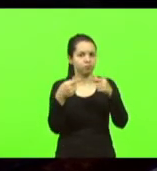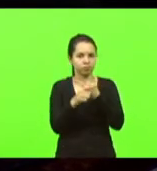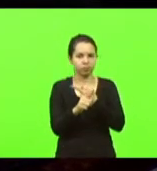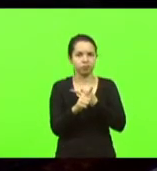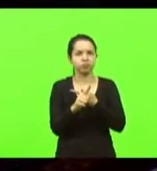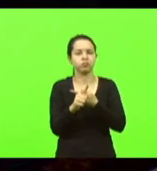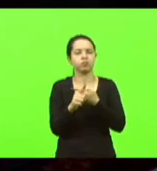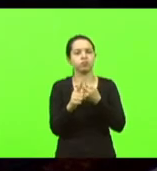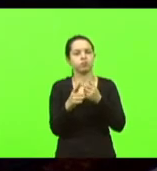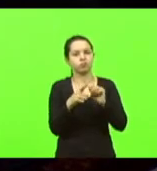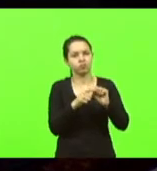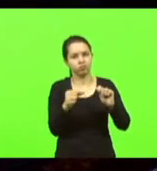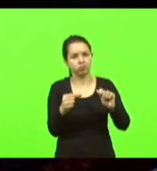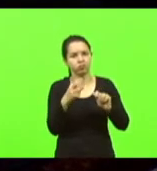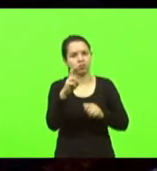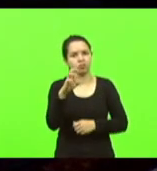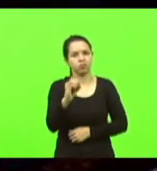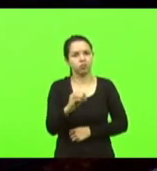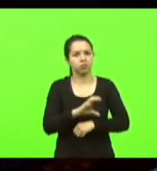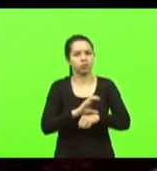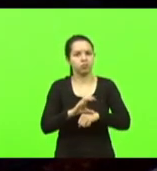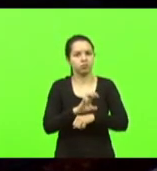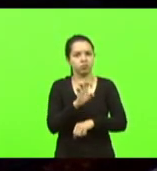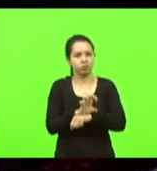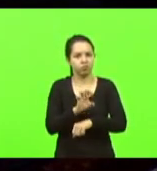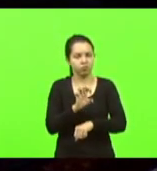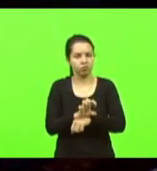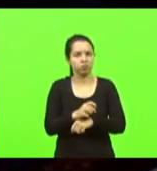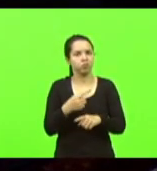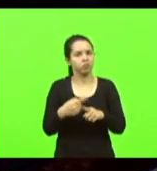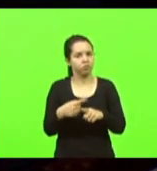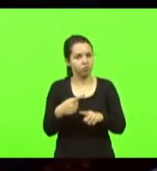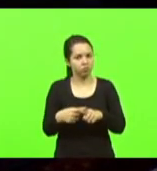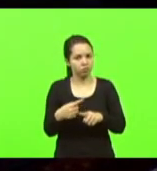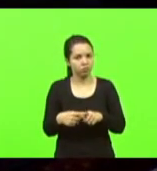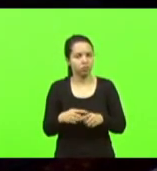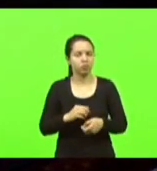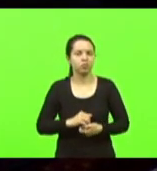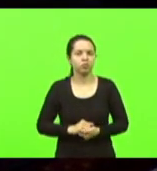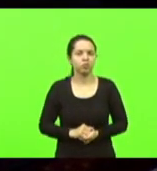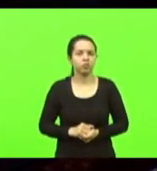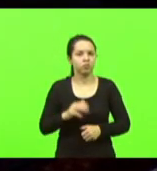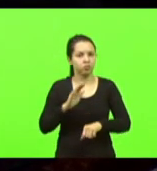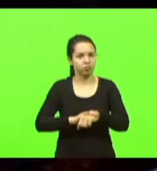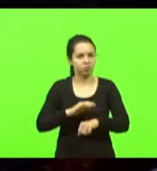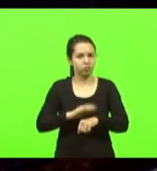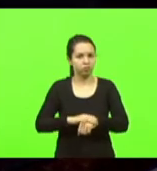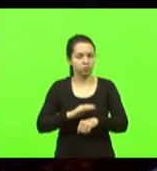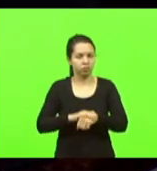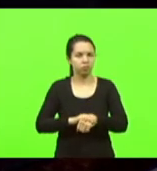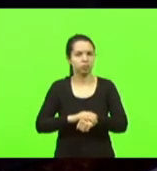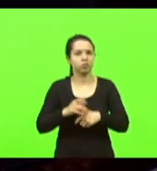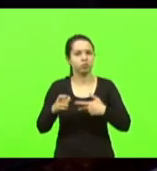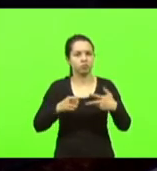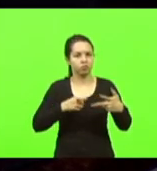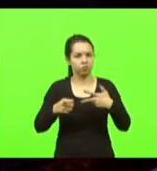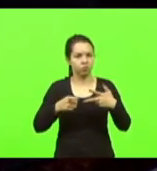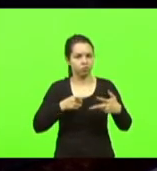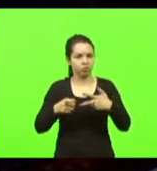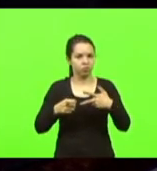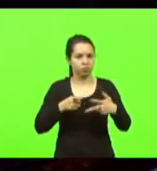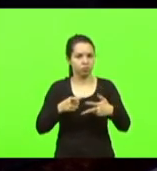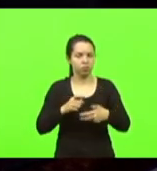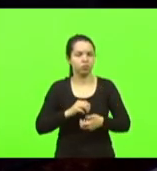artigo 50 da construção Estadual por ser essas prerrogativas de origem do Poder Executivo e